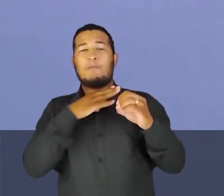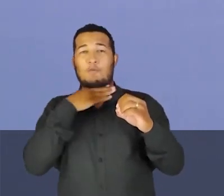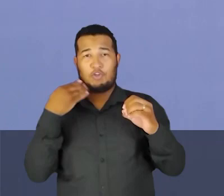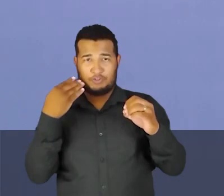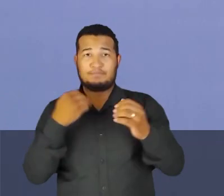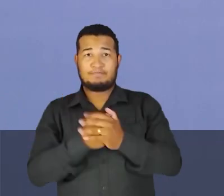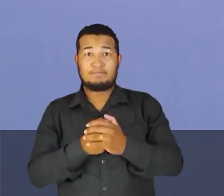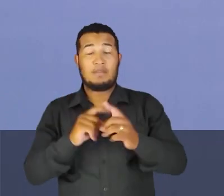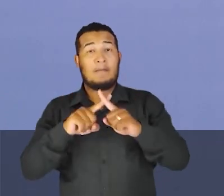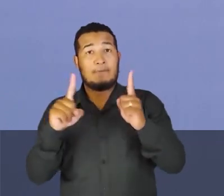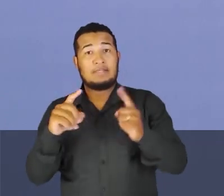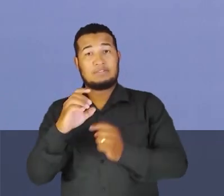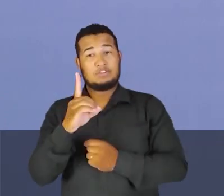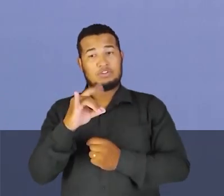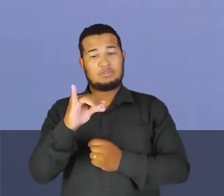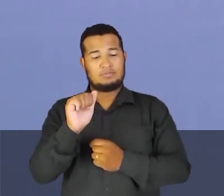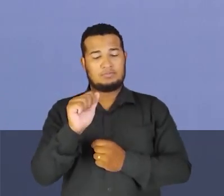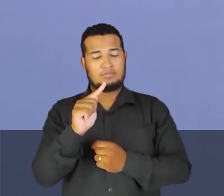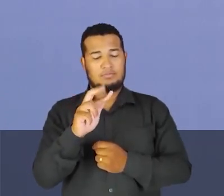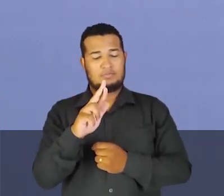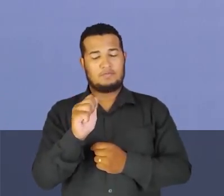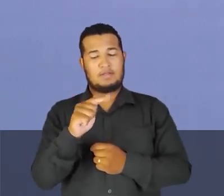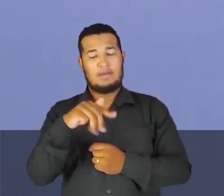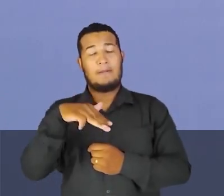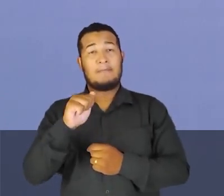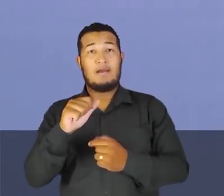Mas o diafragma também apresenta algumas